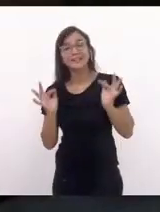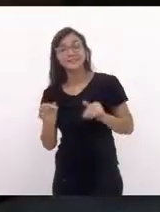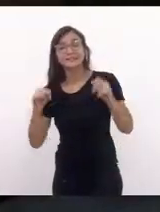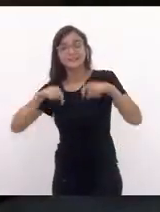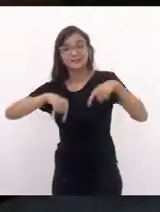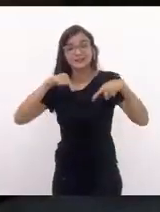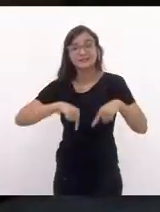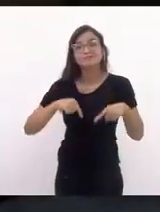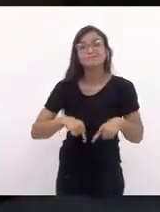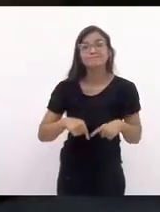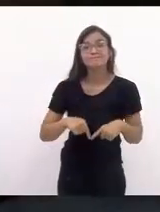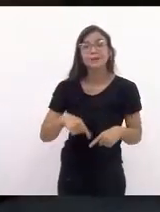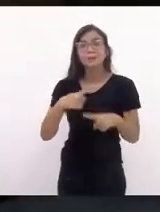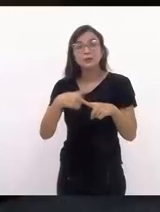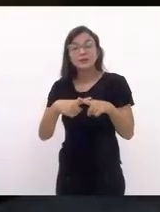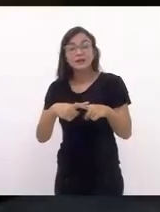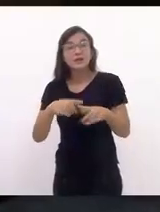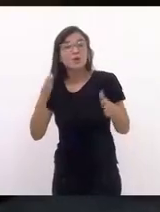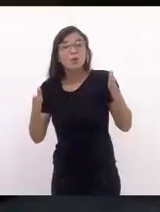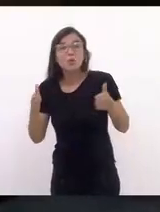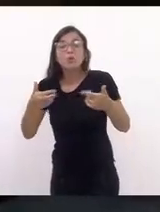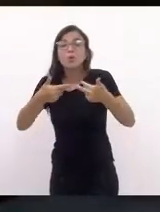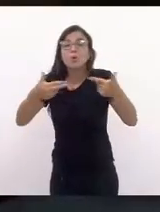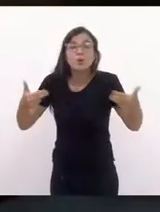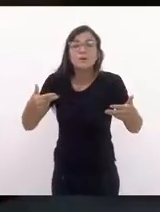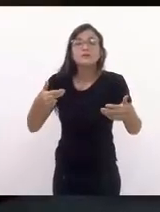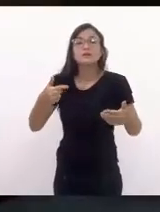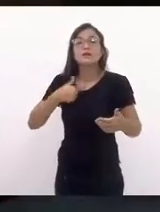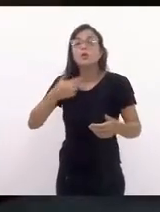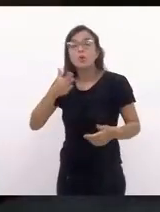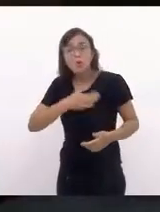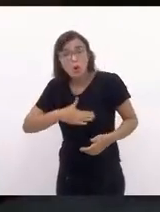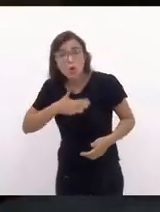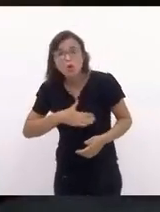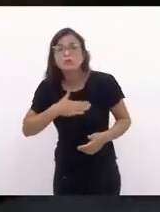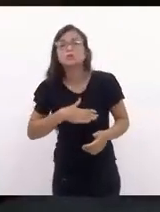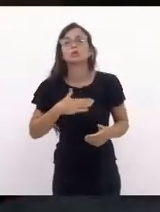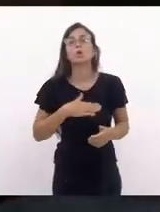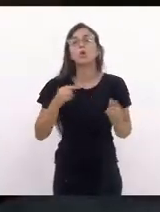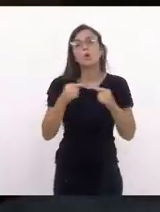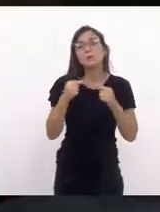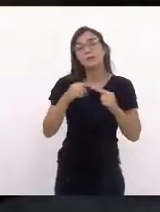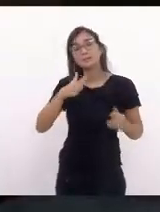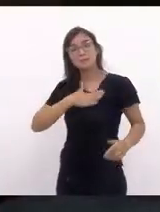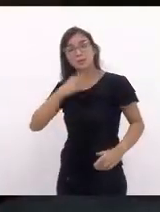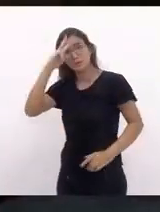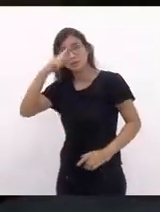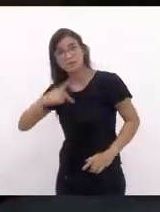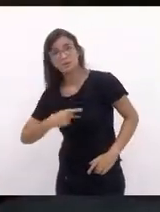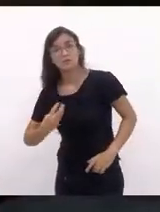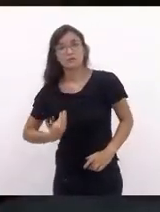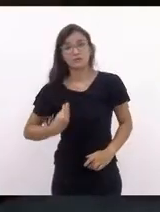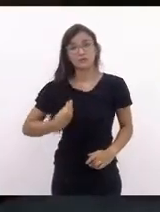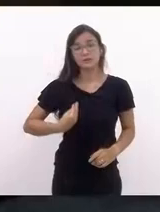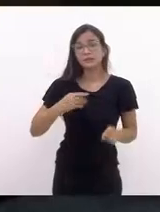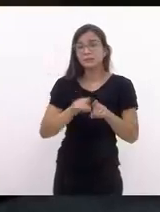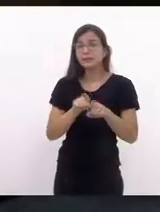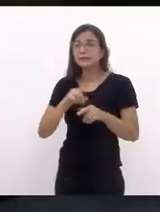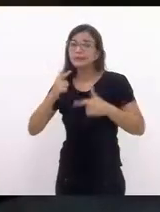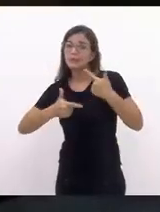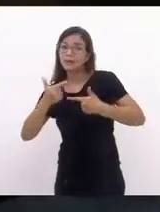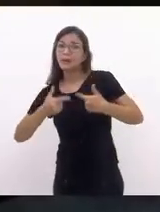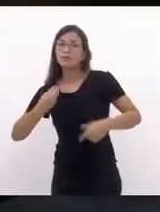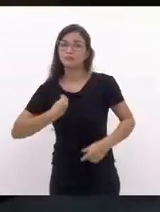pontuais principalmente questões pontuais marcante também na minha vida pessoal e na minha vida profissional e dizer que